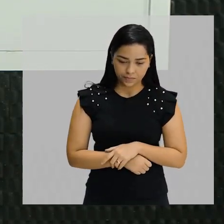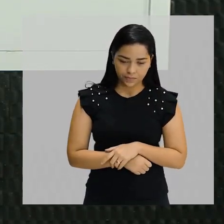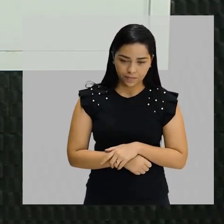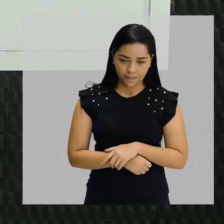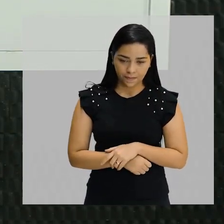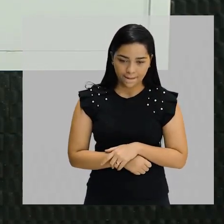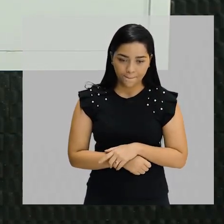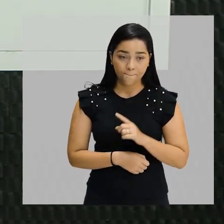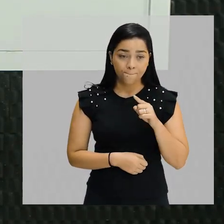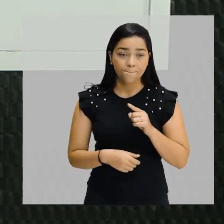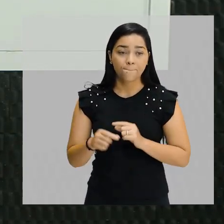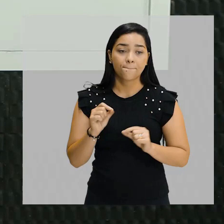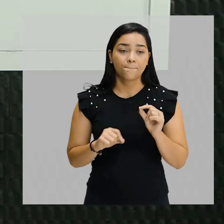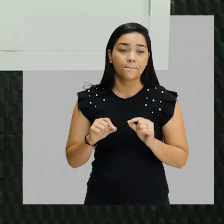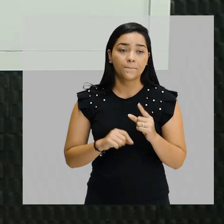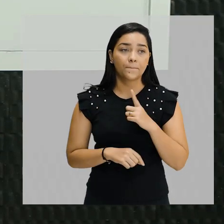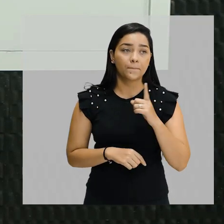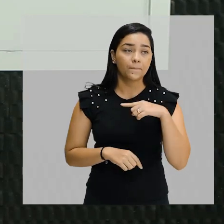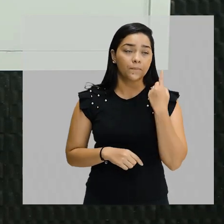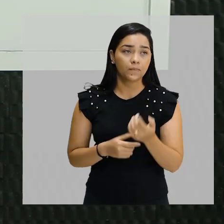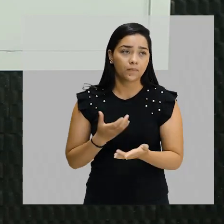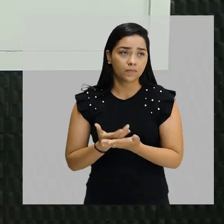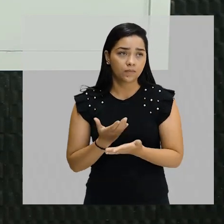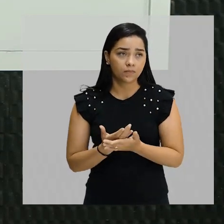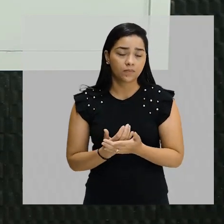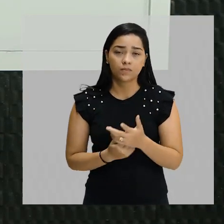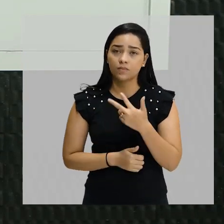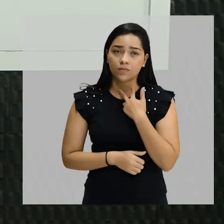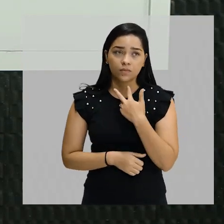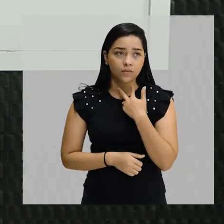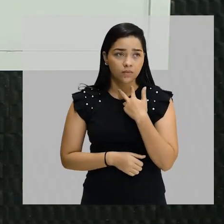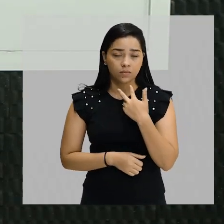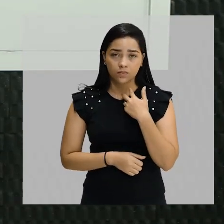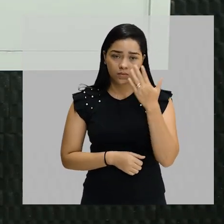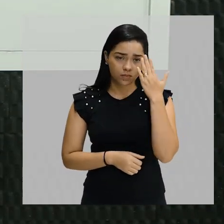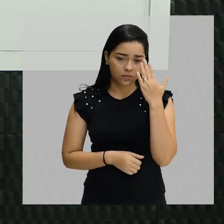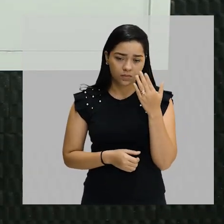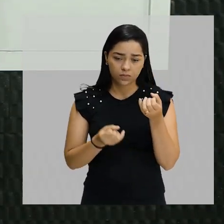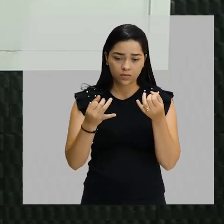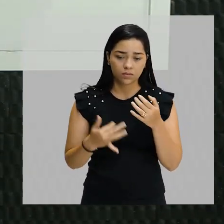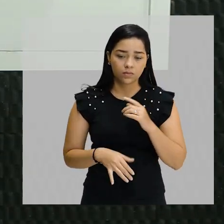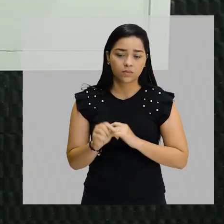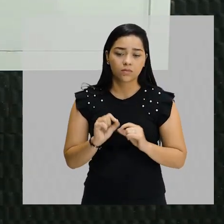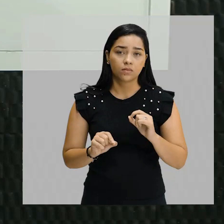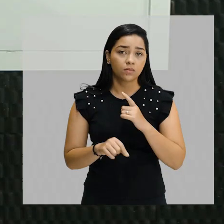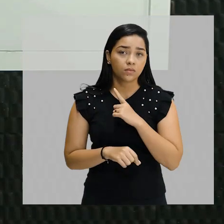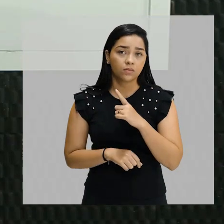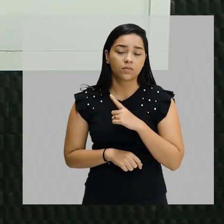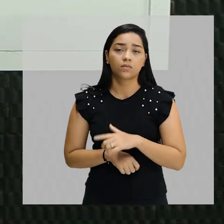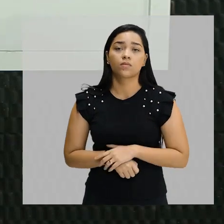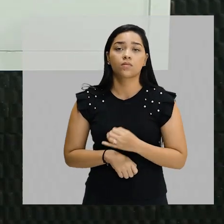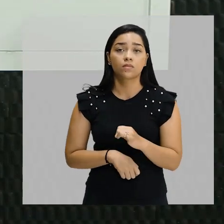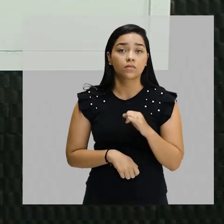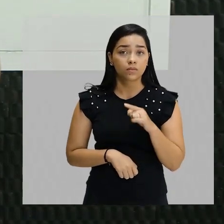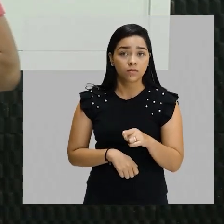você que está acompanhando aí a nossa aula você não pode deixar de saber deste elemento aqui se você